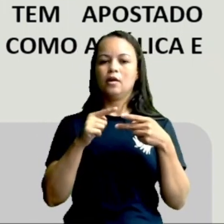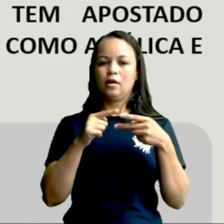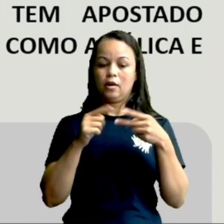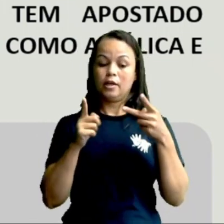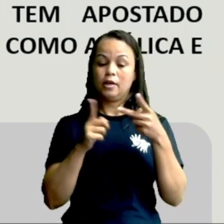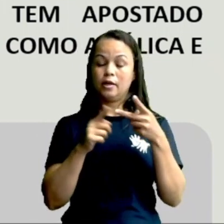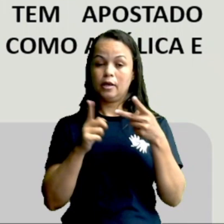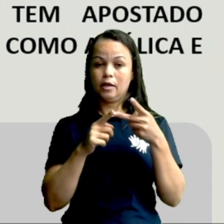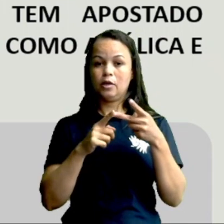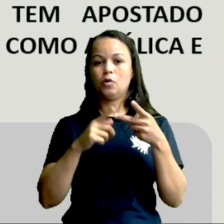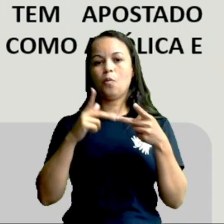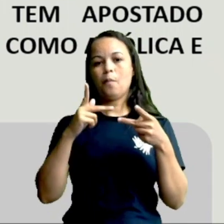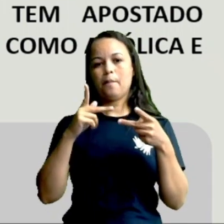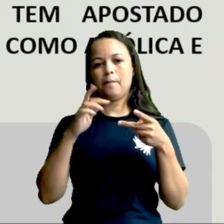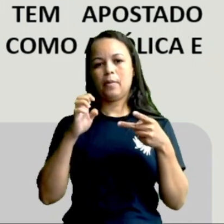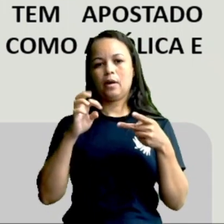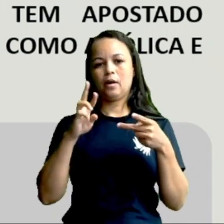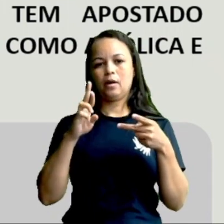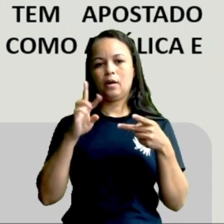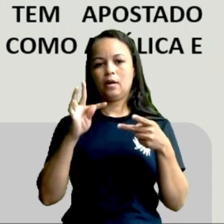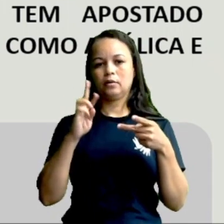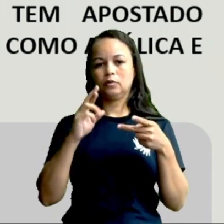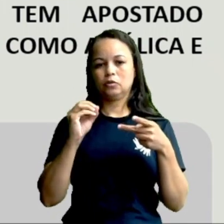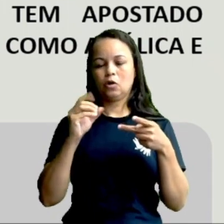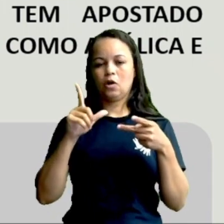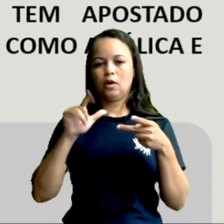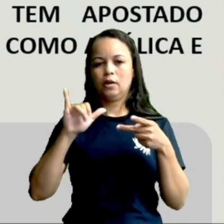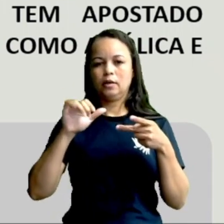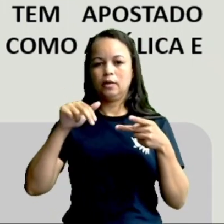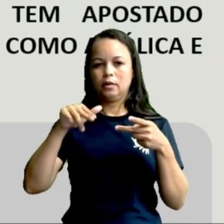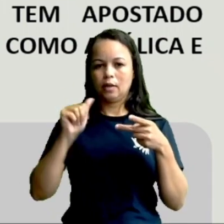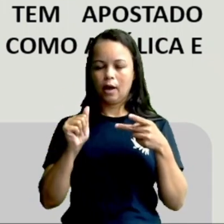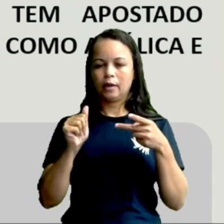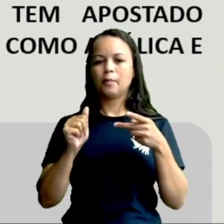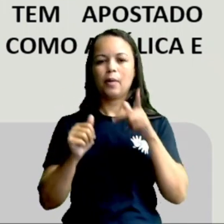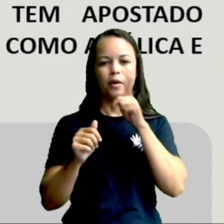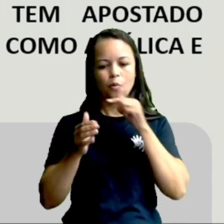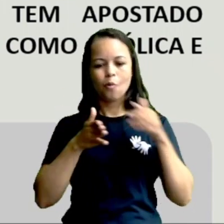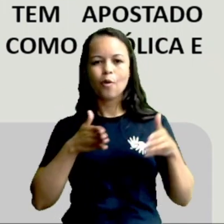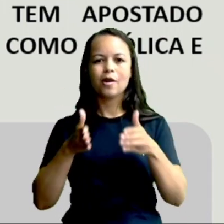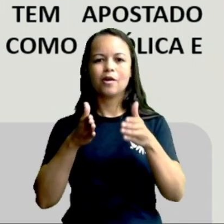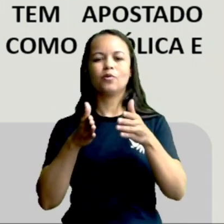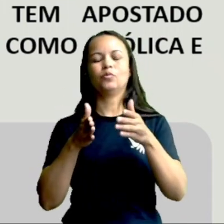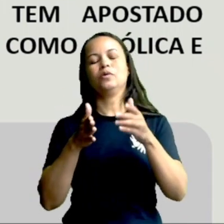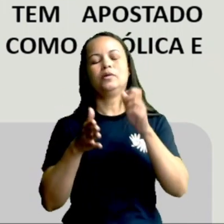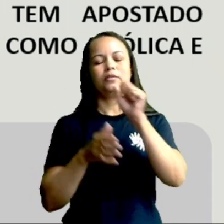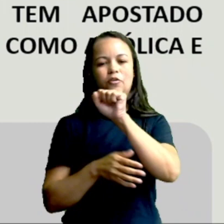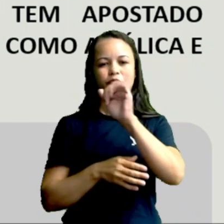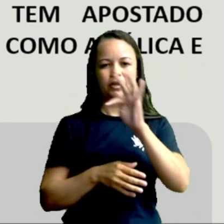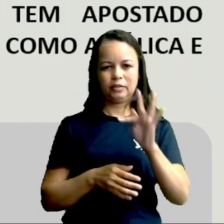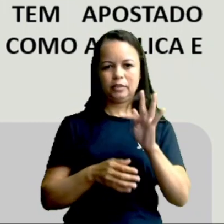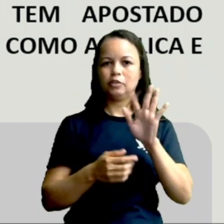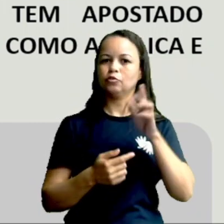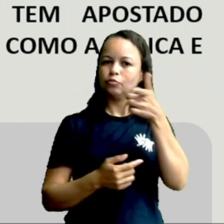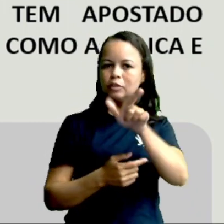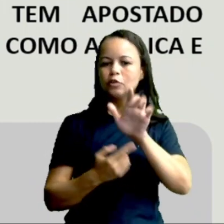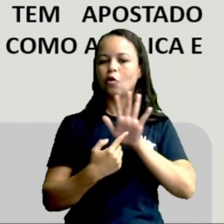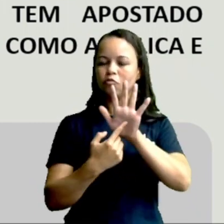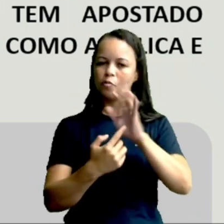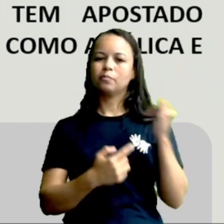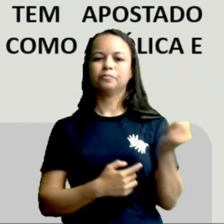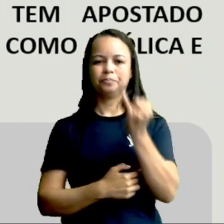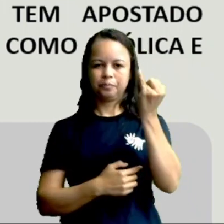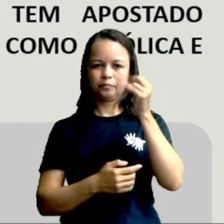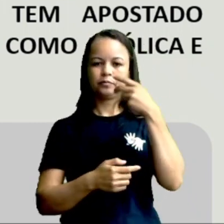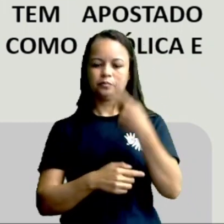Atlântico, e o de Petrolina, que pega ali um pedaço do Rio São Francisco. Olha aí o Rio São Francisco, mais uma vez mostrando sua importância aqui